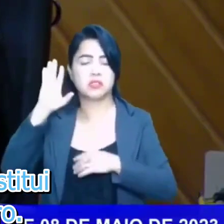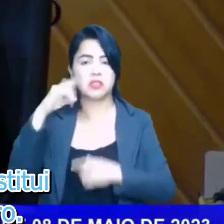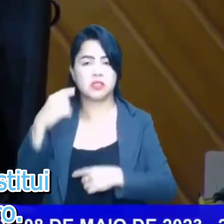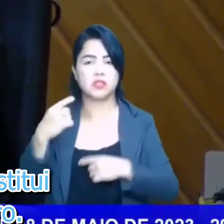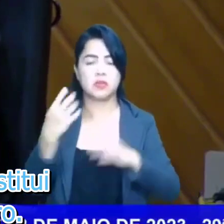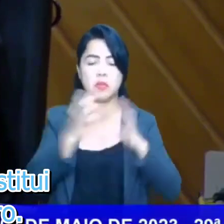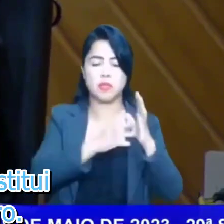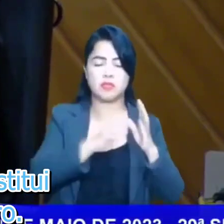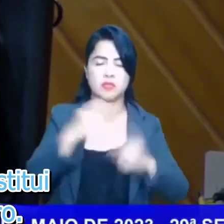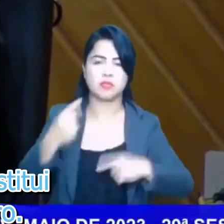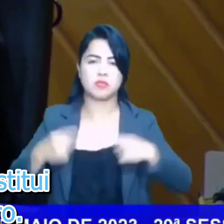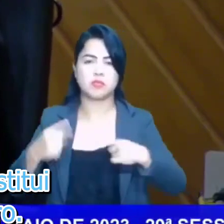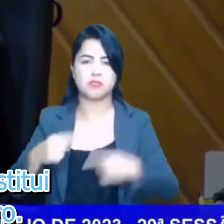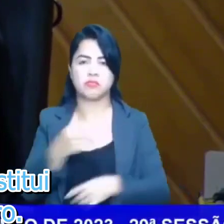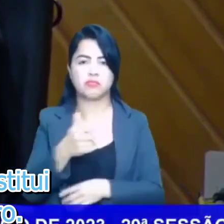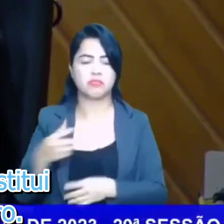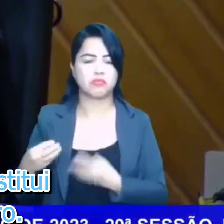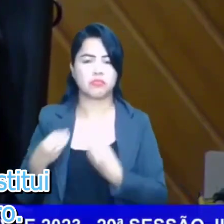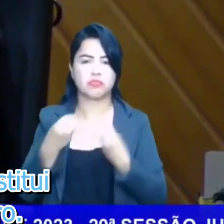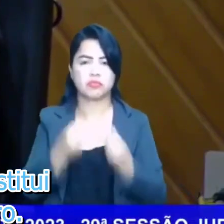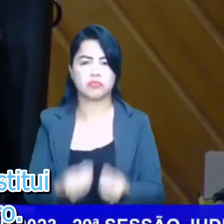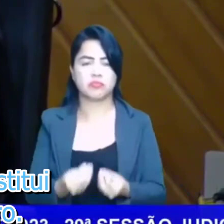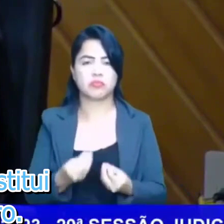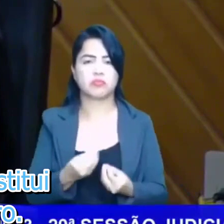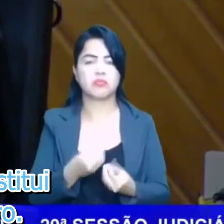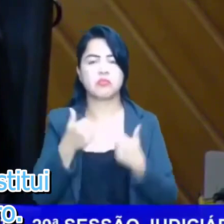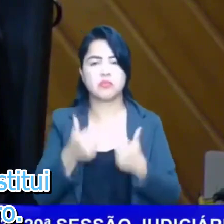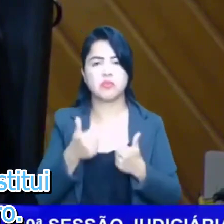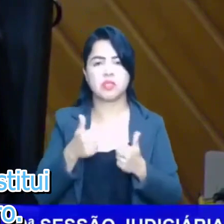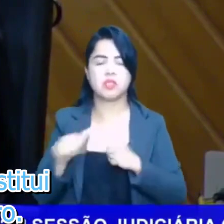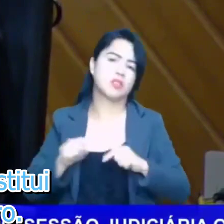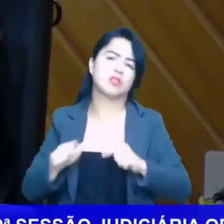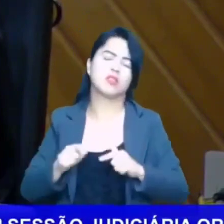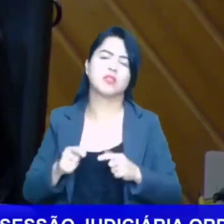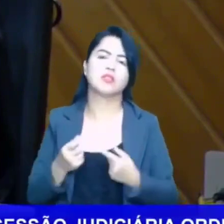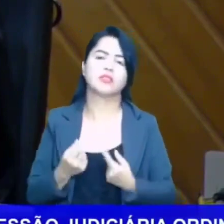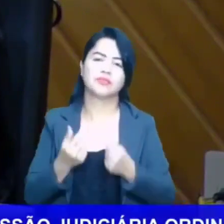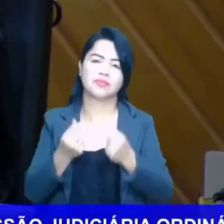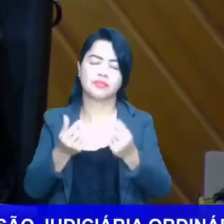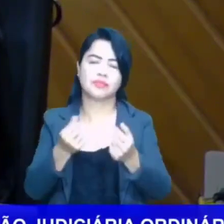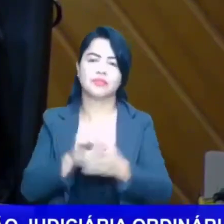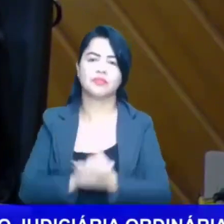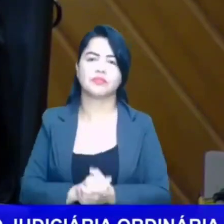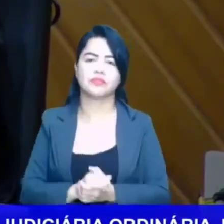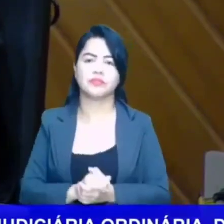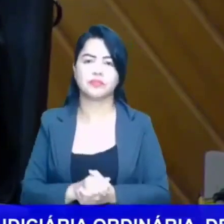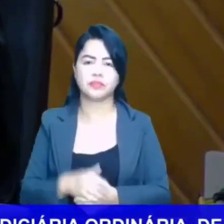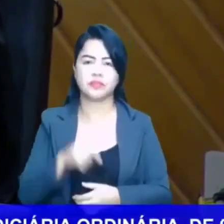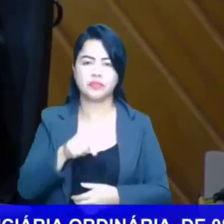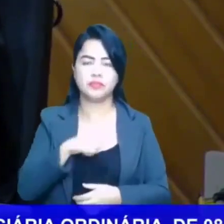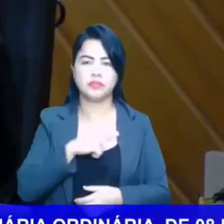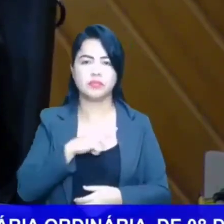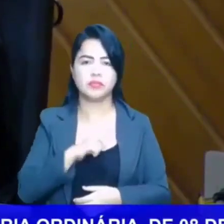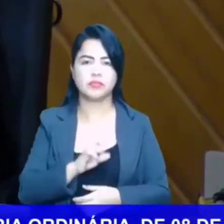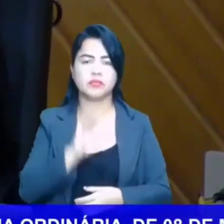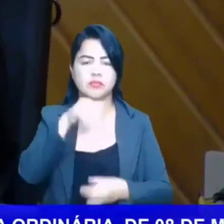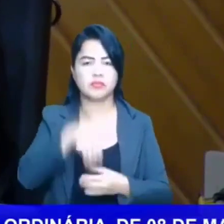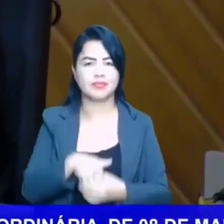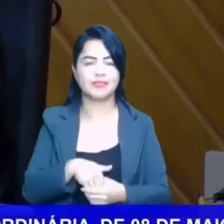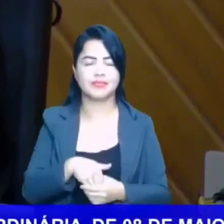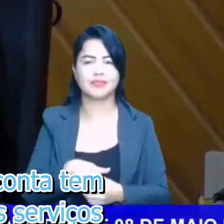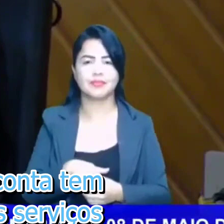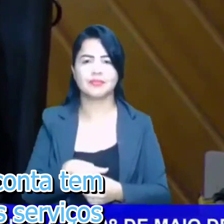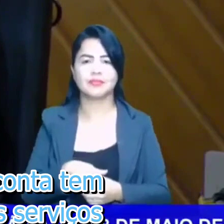político, não constitui doação de bens e serviços estimáveis em dinheiro. Com efeito, a norma eleitoral, ao